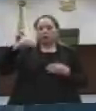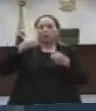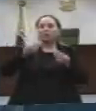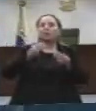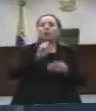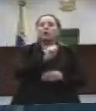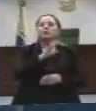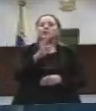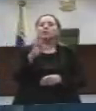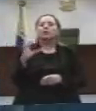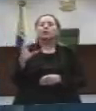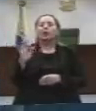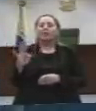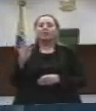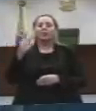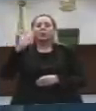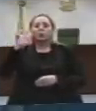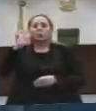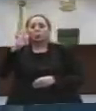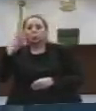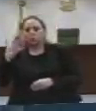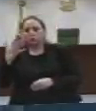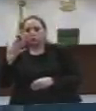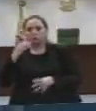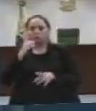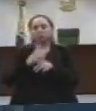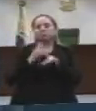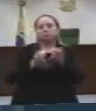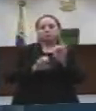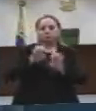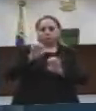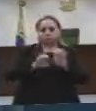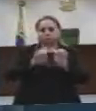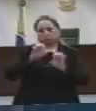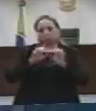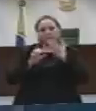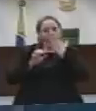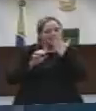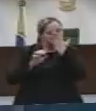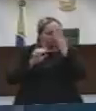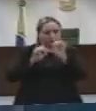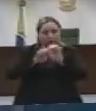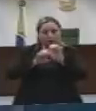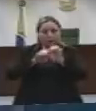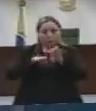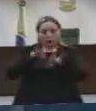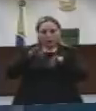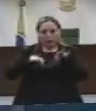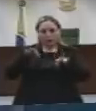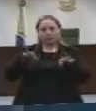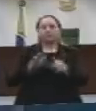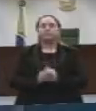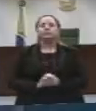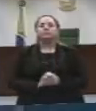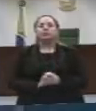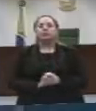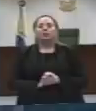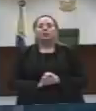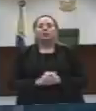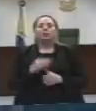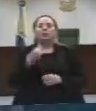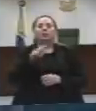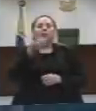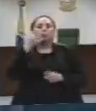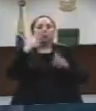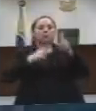encontrar esse equilíbrio que aí Dê ao Supremo a visão holística do célebro que vai